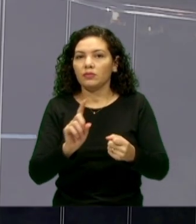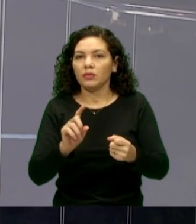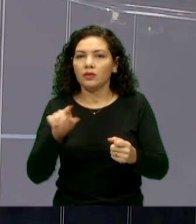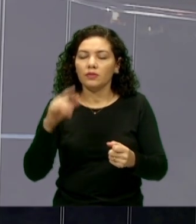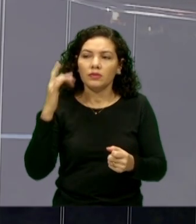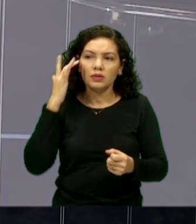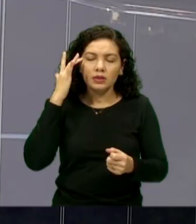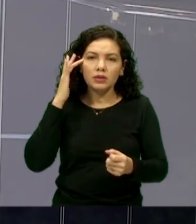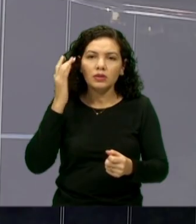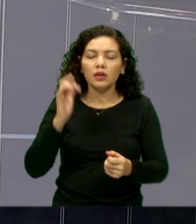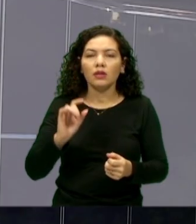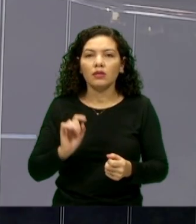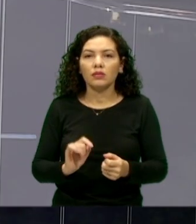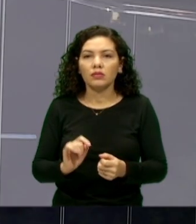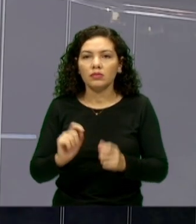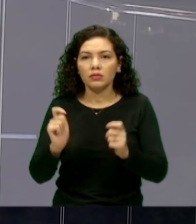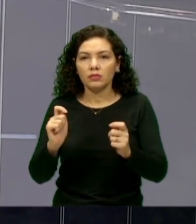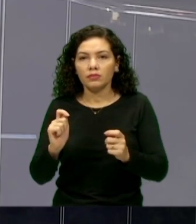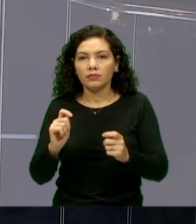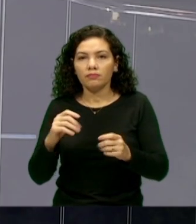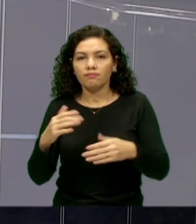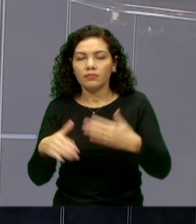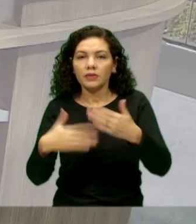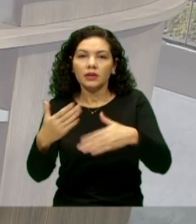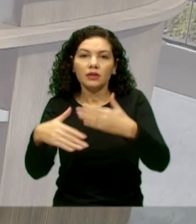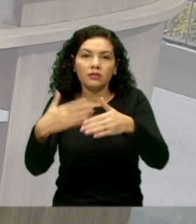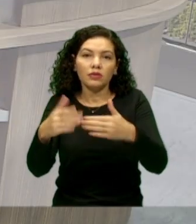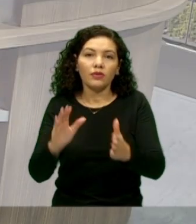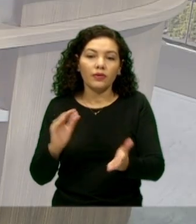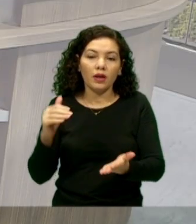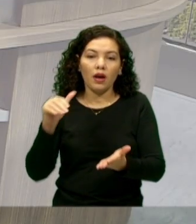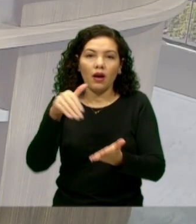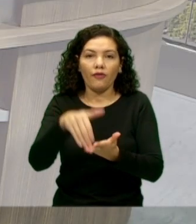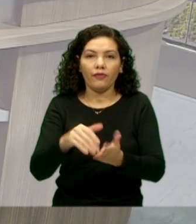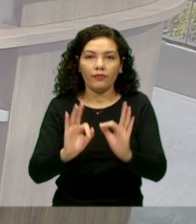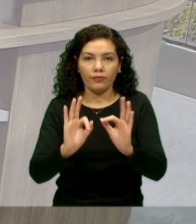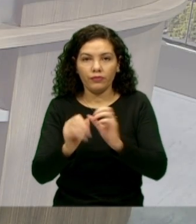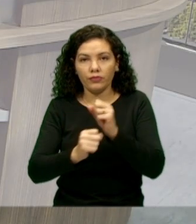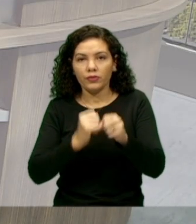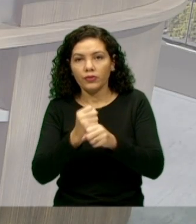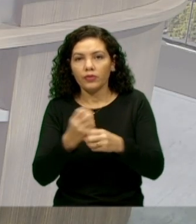que como é que pode se encaminhar daqui para o final do ano essa questão?